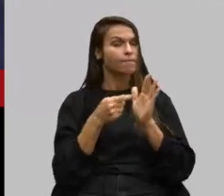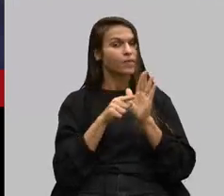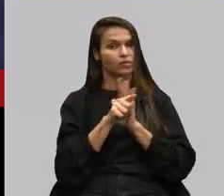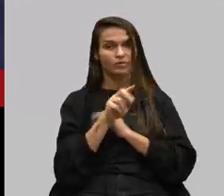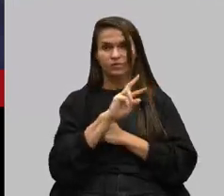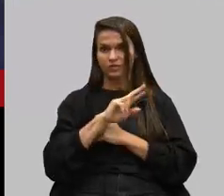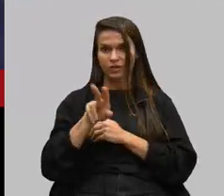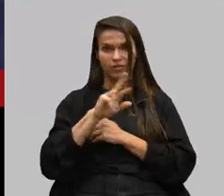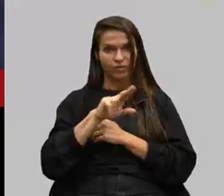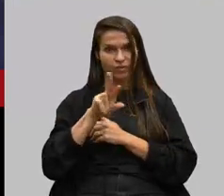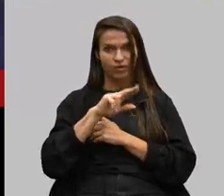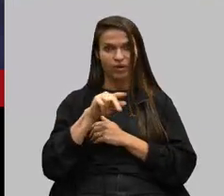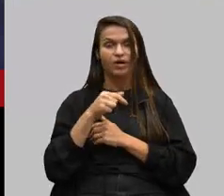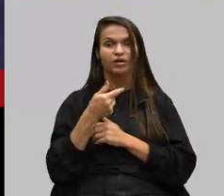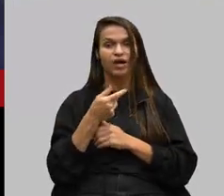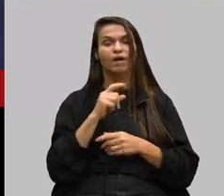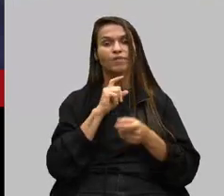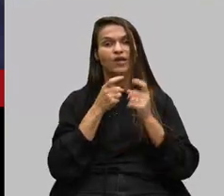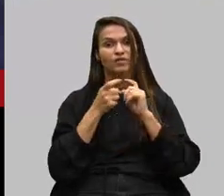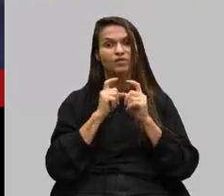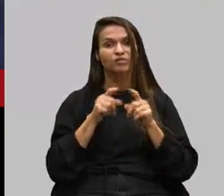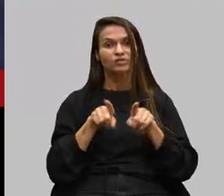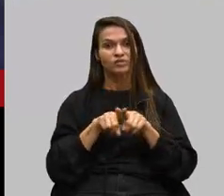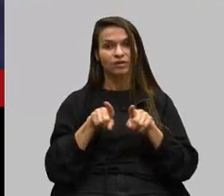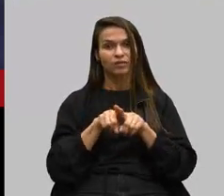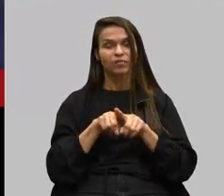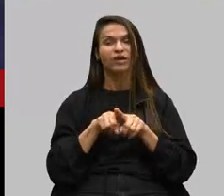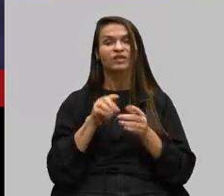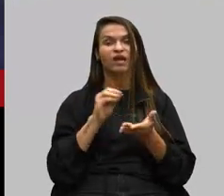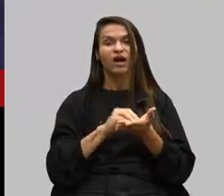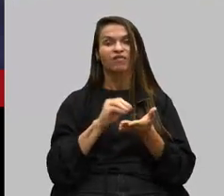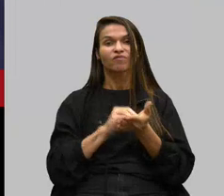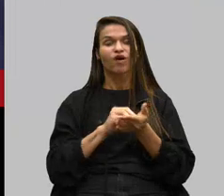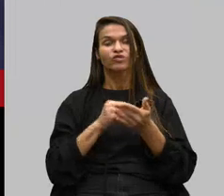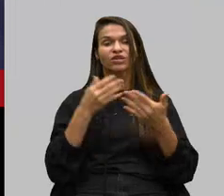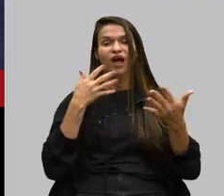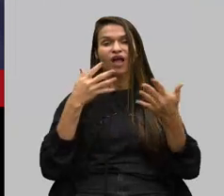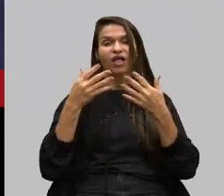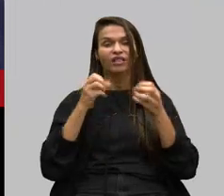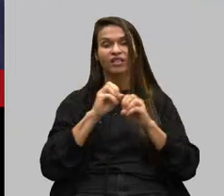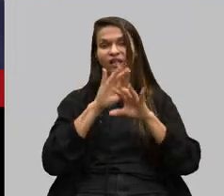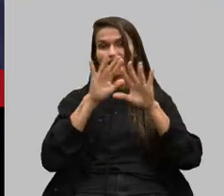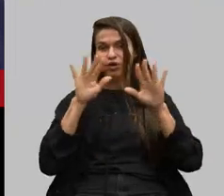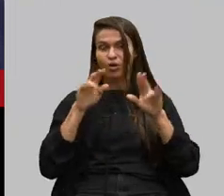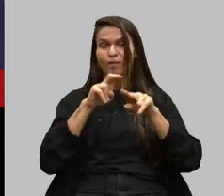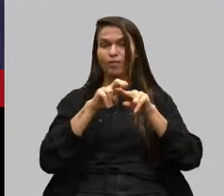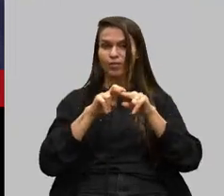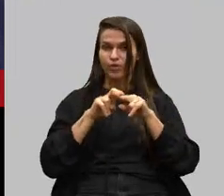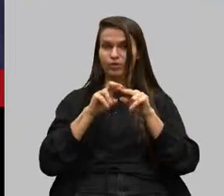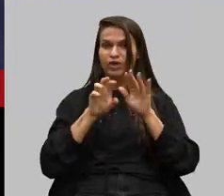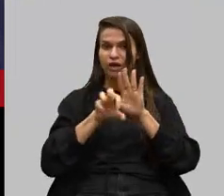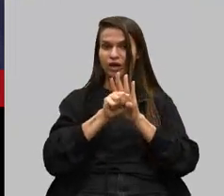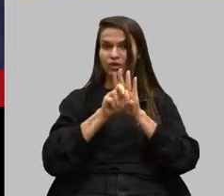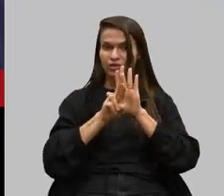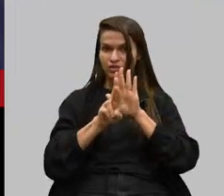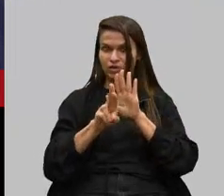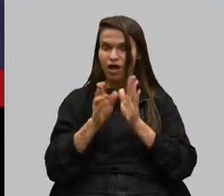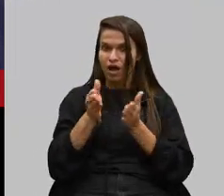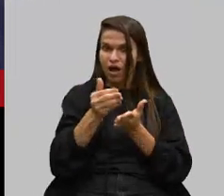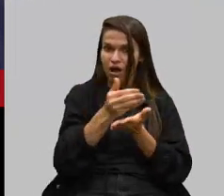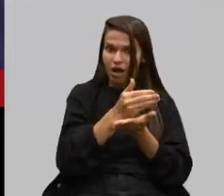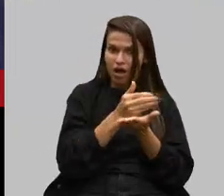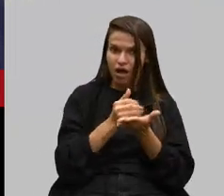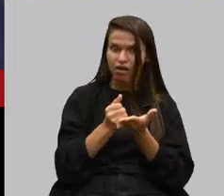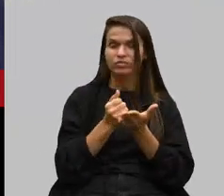essa né E A grande questão da completa ausência de Transparência é por isso que uma auditoria nas contas do ipseng ela se faz